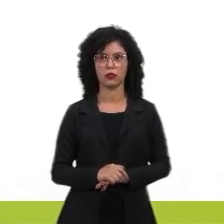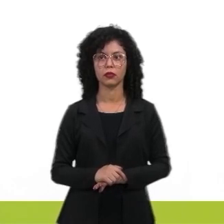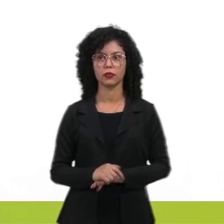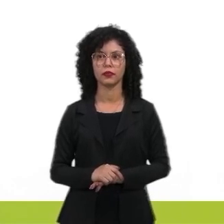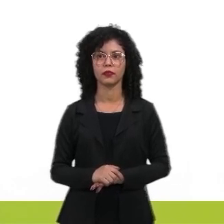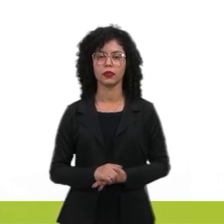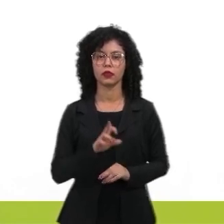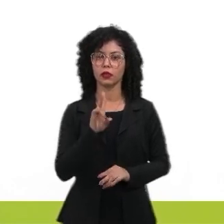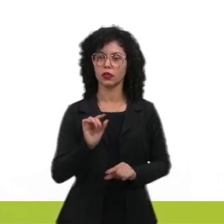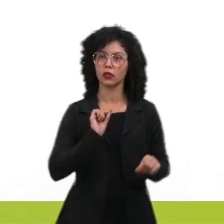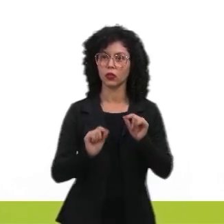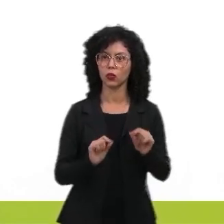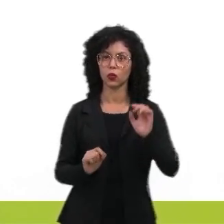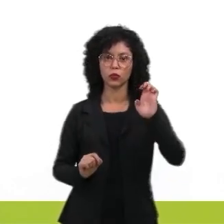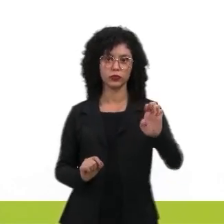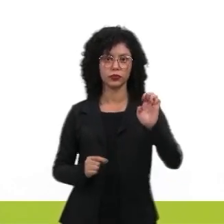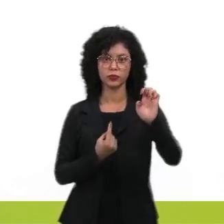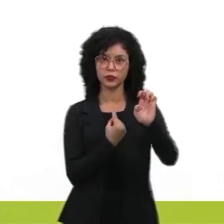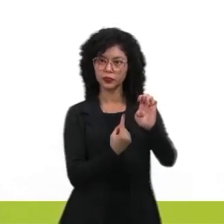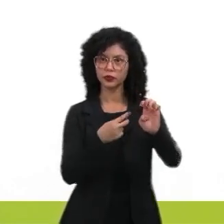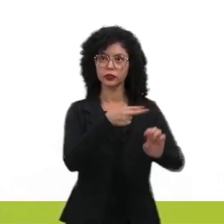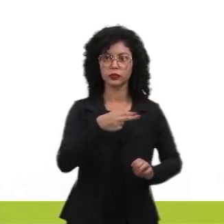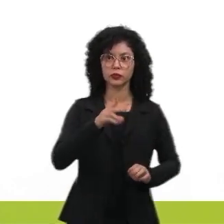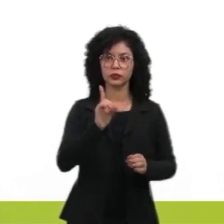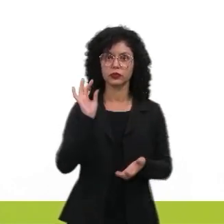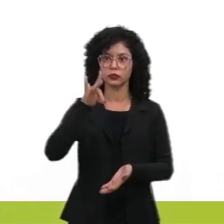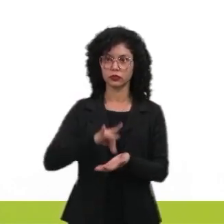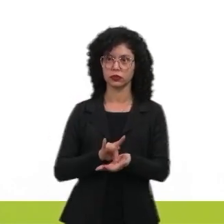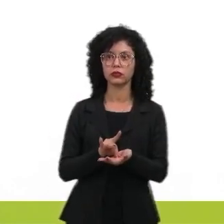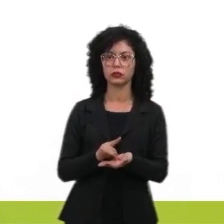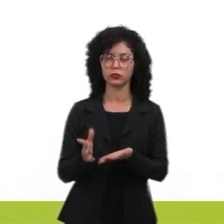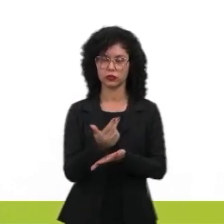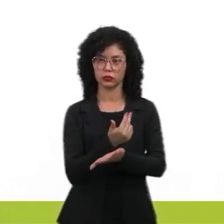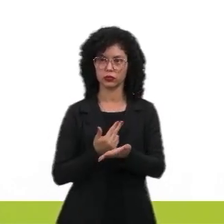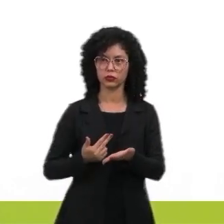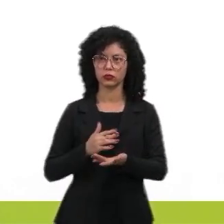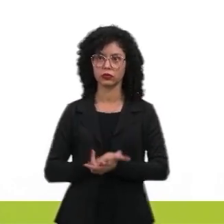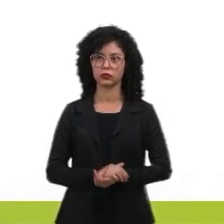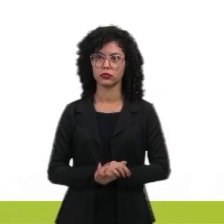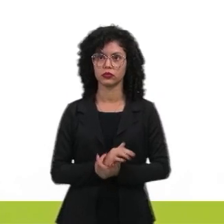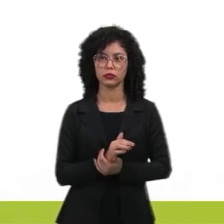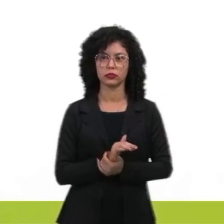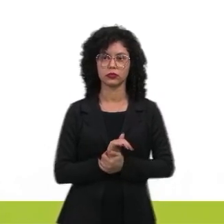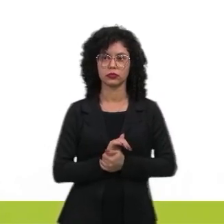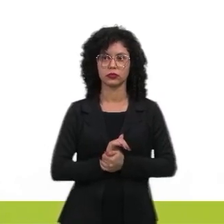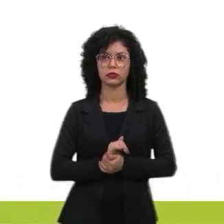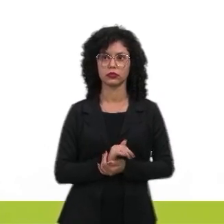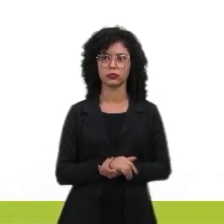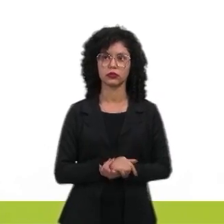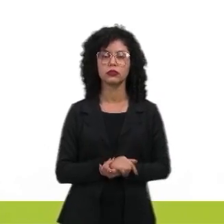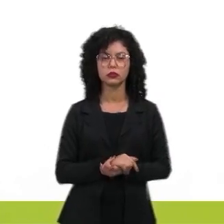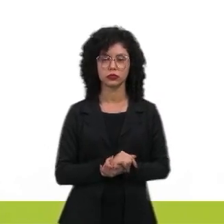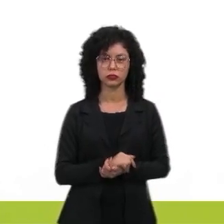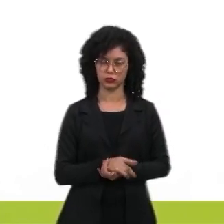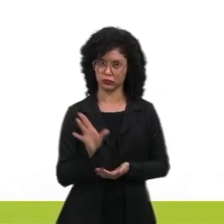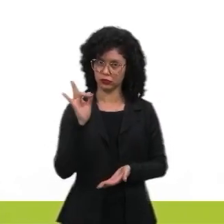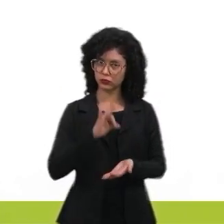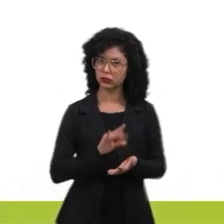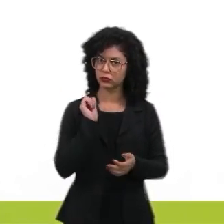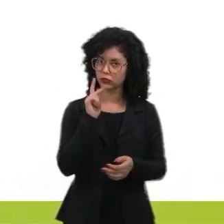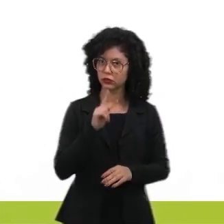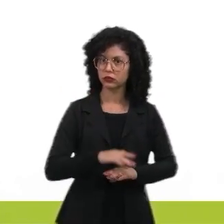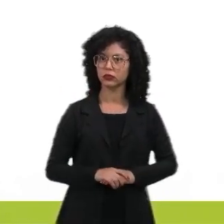que vai ser, como a gente chamou aqui, tamanho real, tamanho do desenho, né? E o tamanho real,